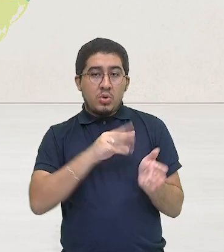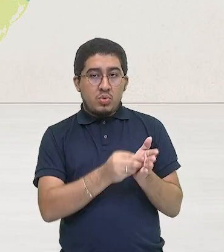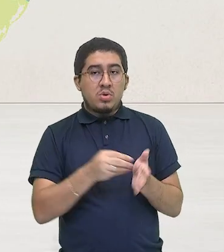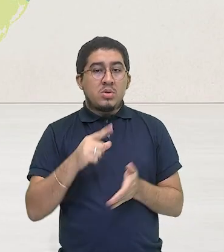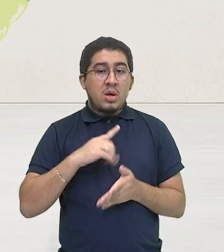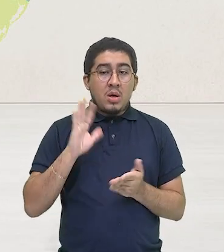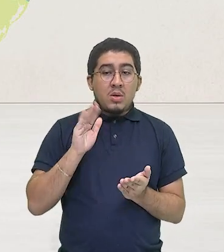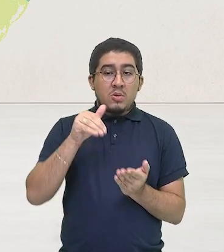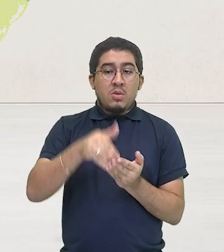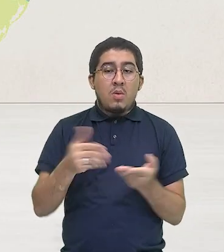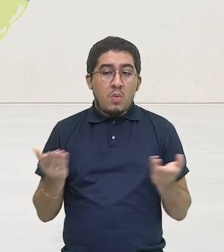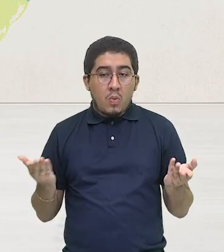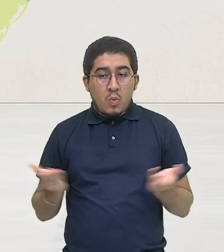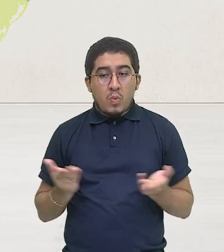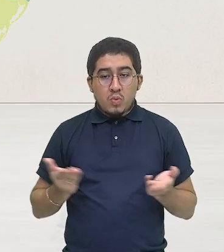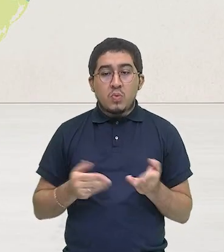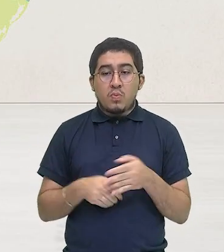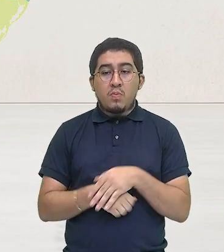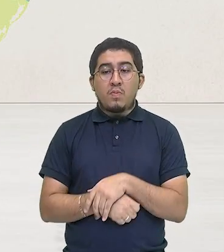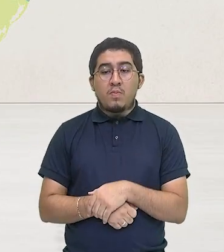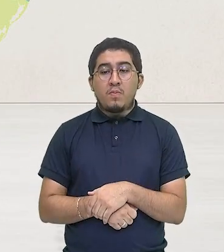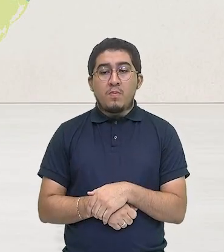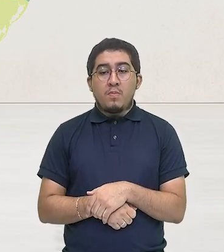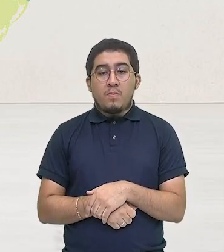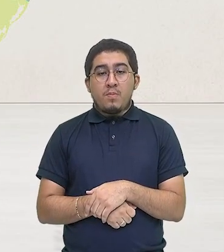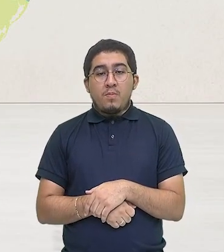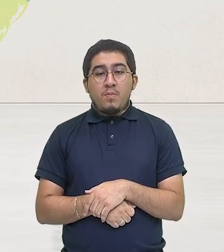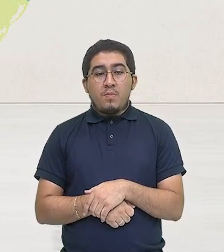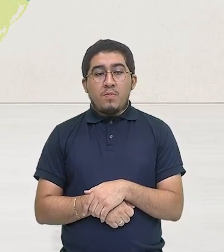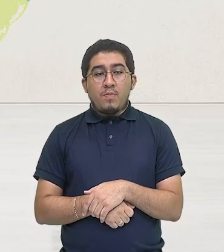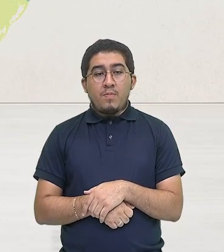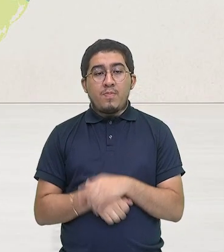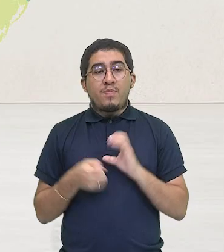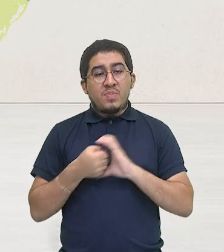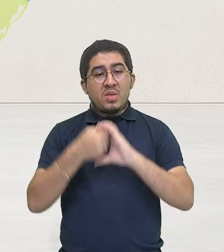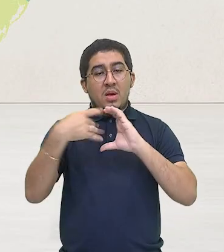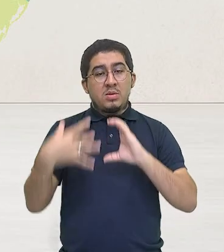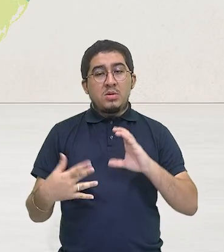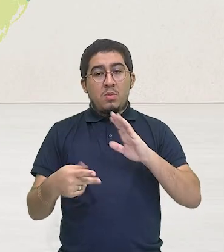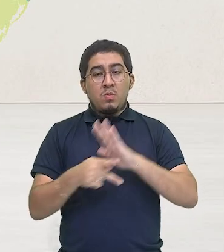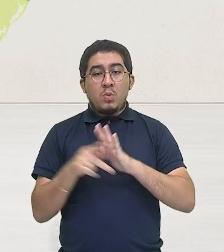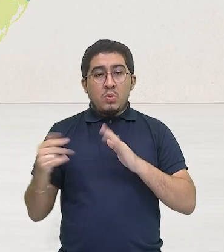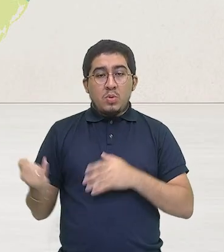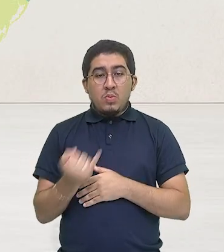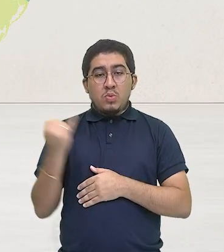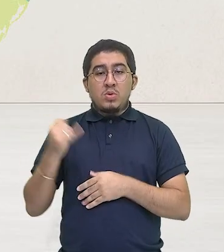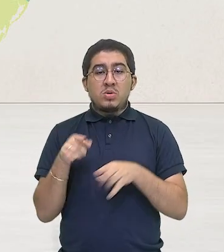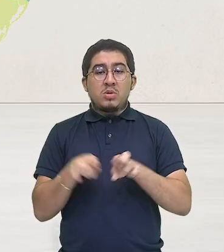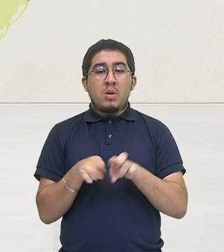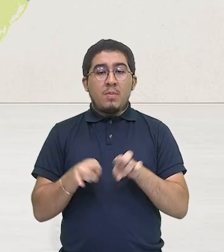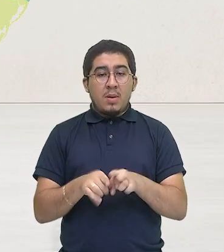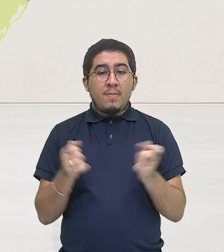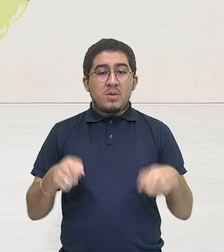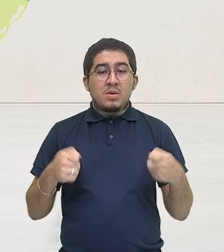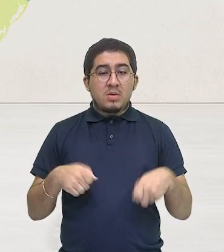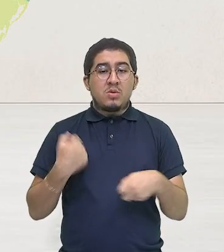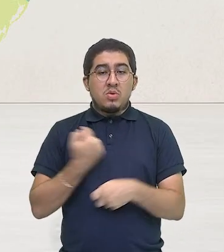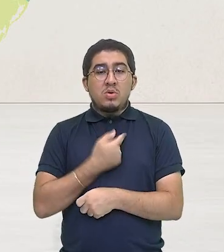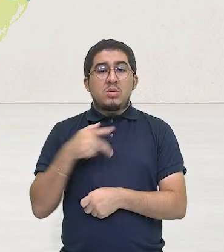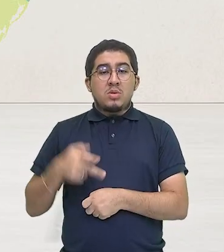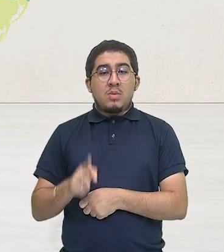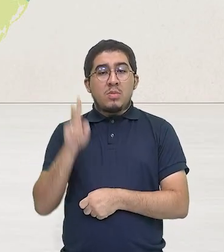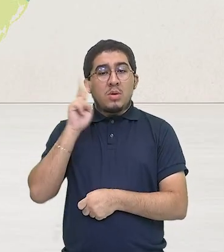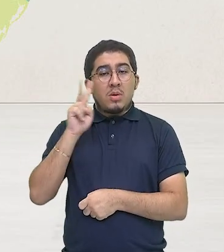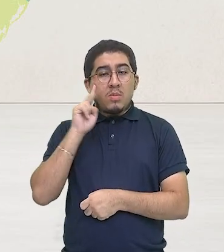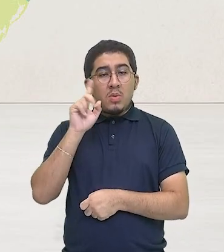presentes até a atualidade. Uma característica importante que não podemos deixar